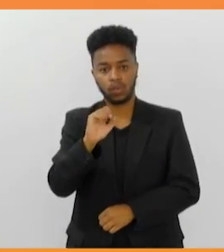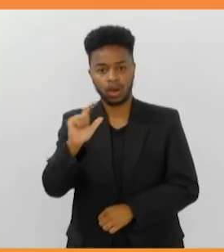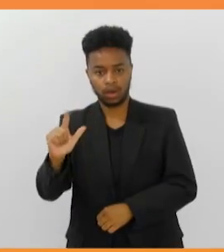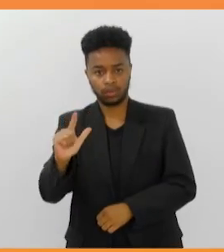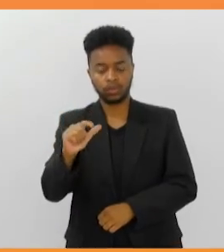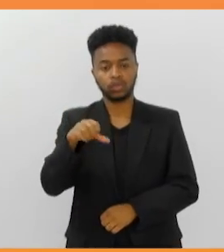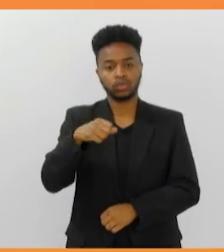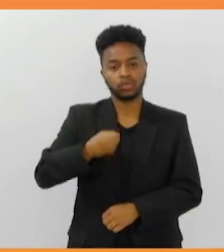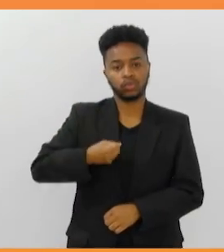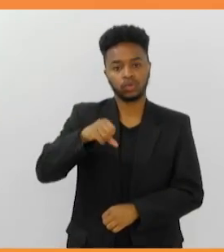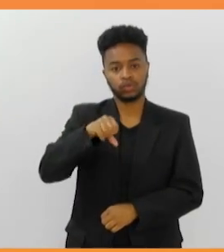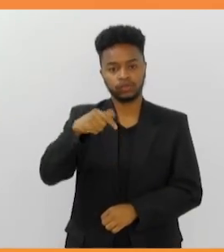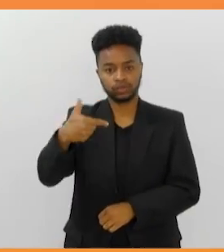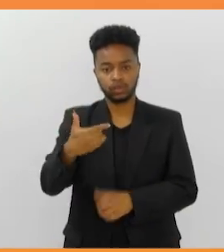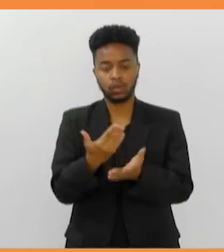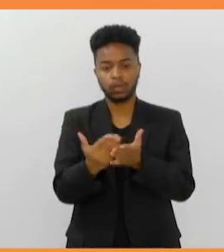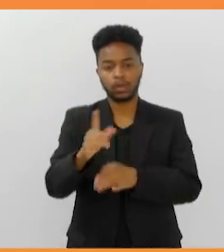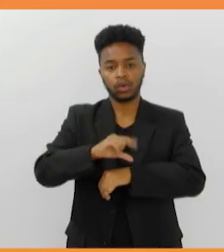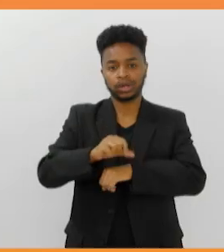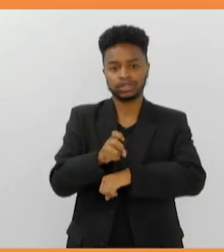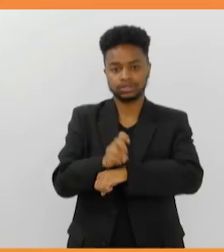a partir das 5 da tarde.